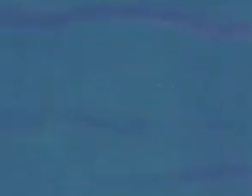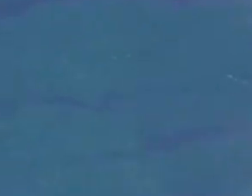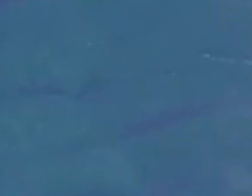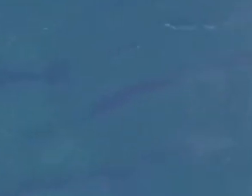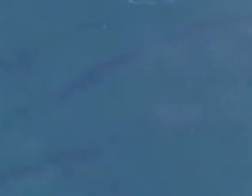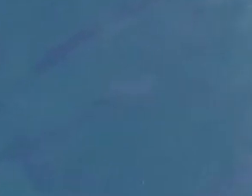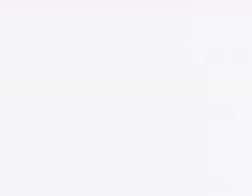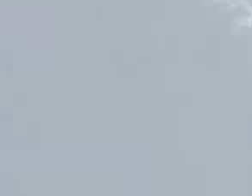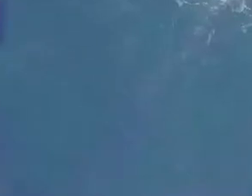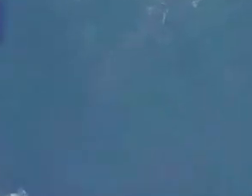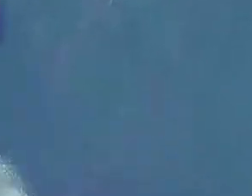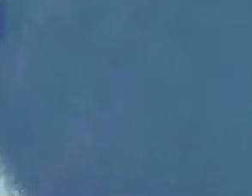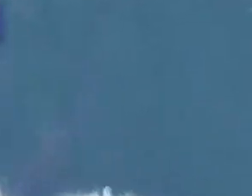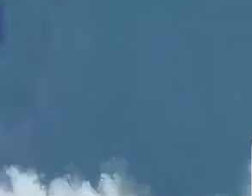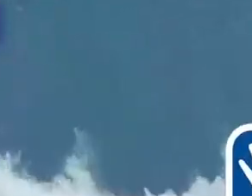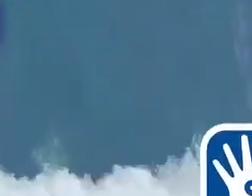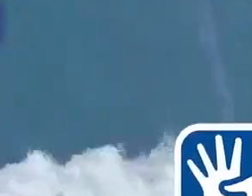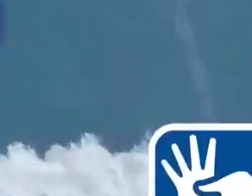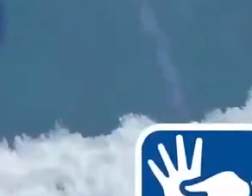E aí